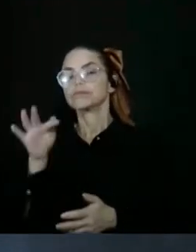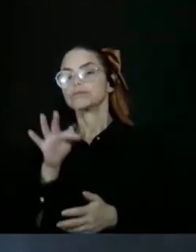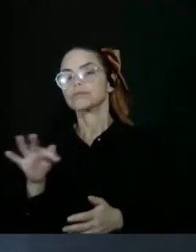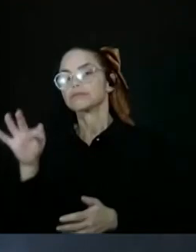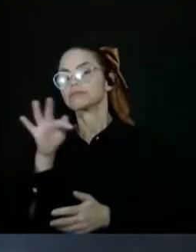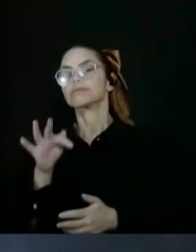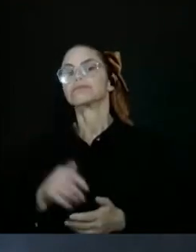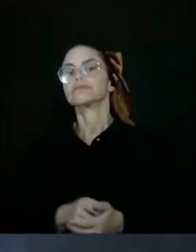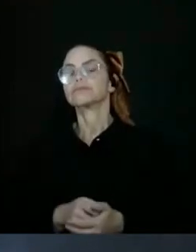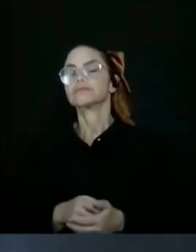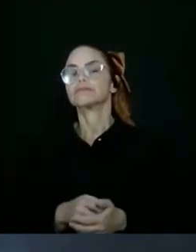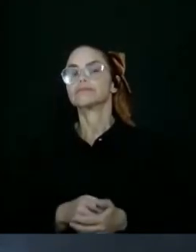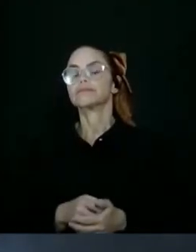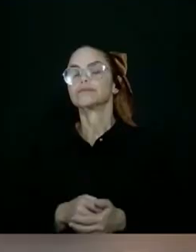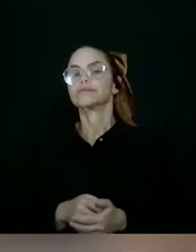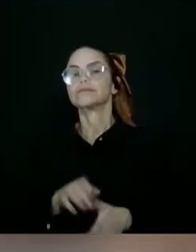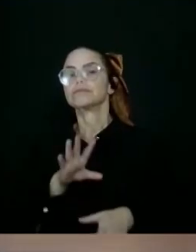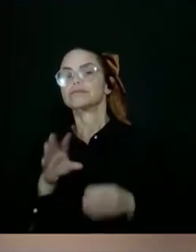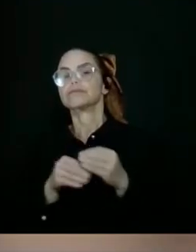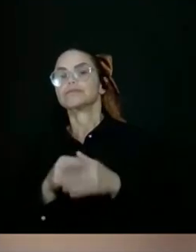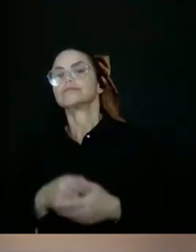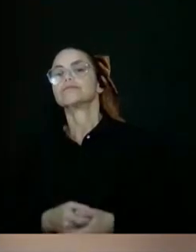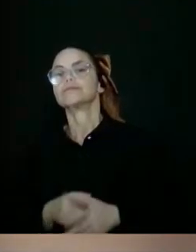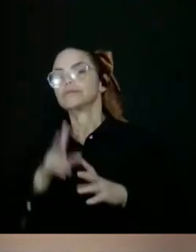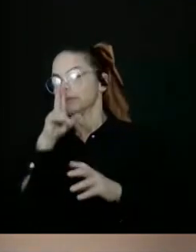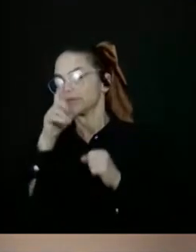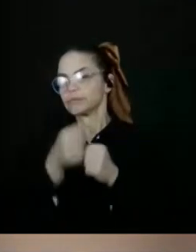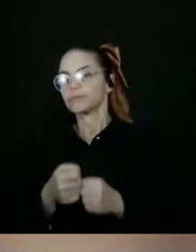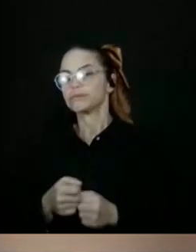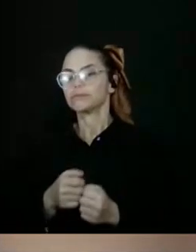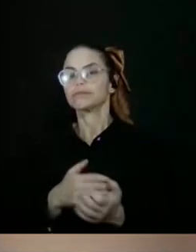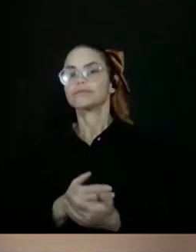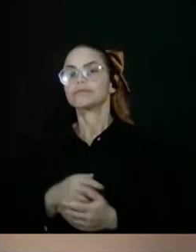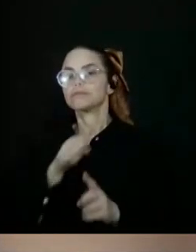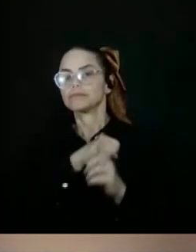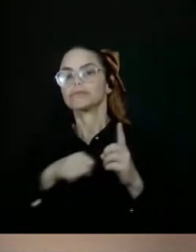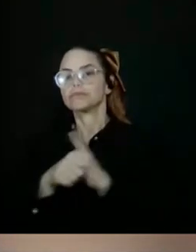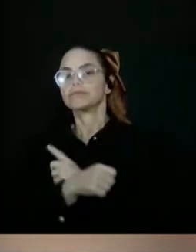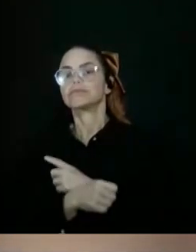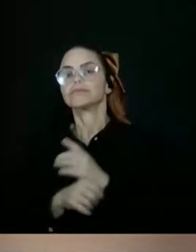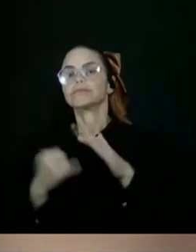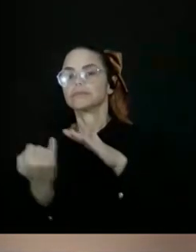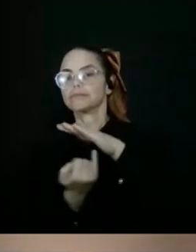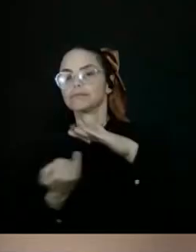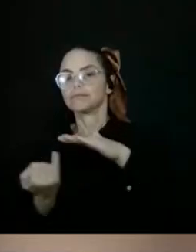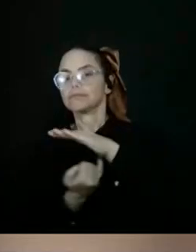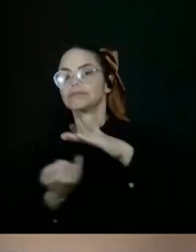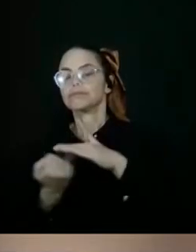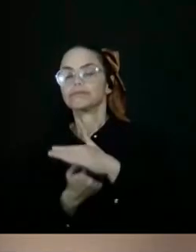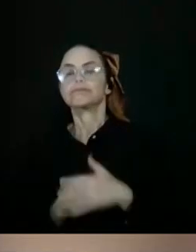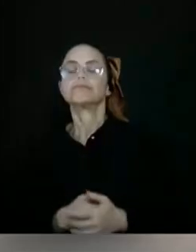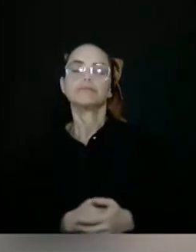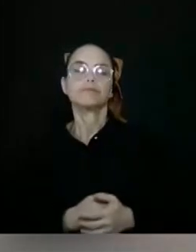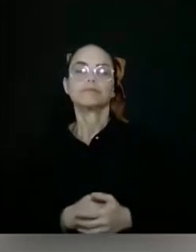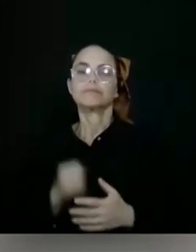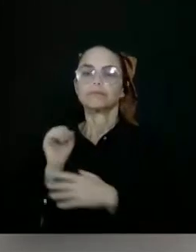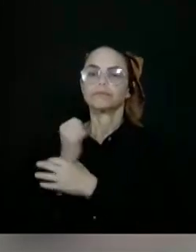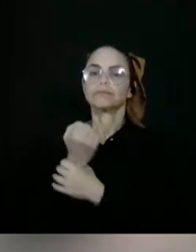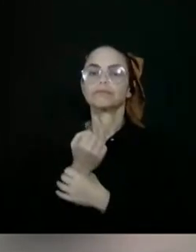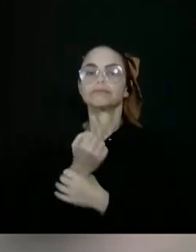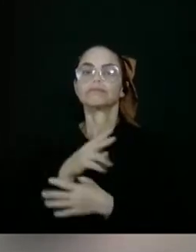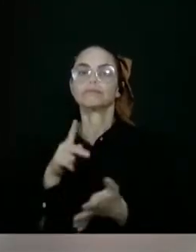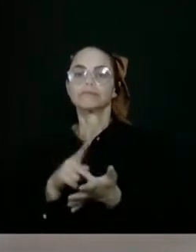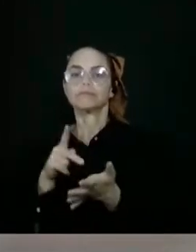pode contribuir para fortalecer a confiança da sociedade nas instituições, além de assegurar que os fatos